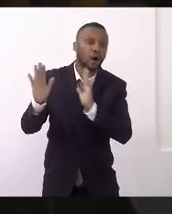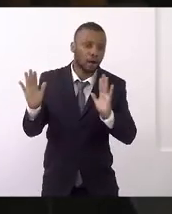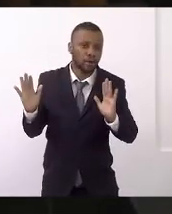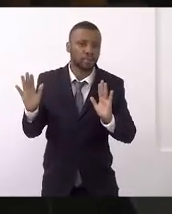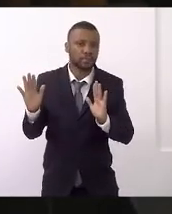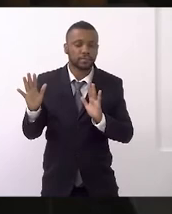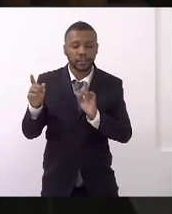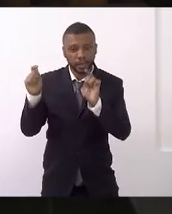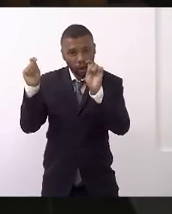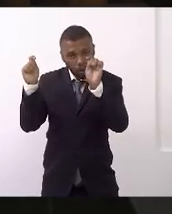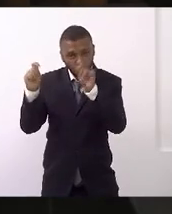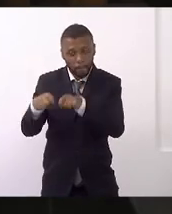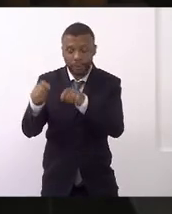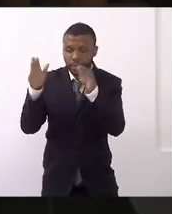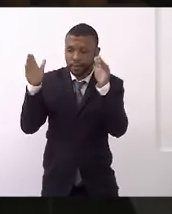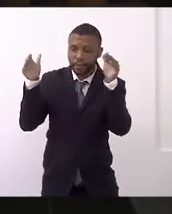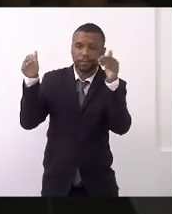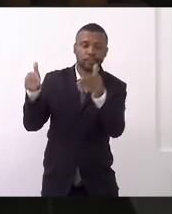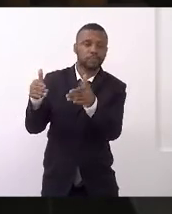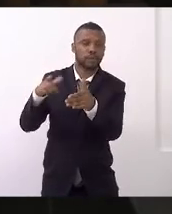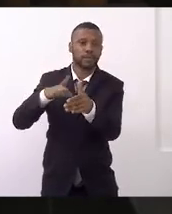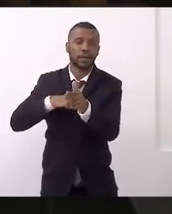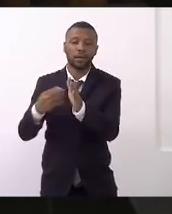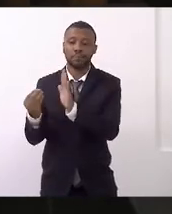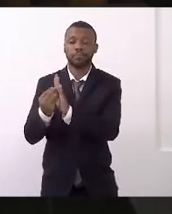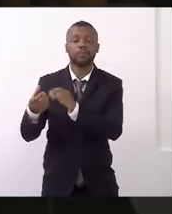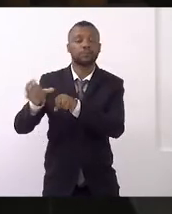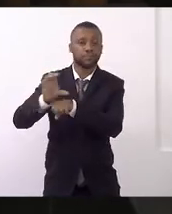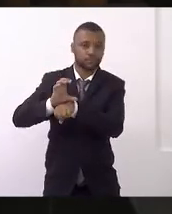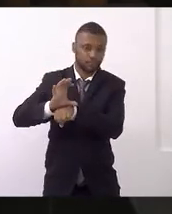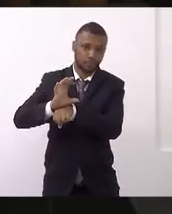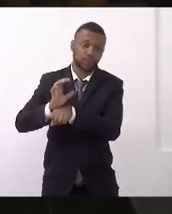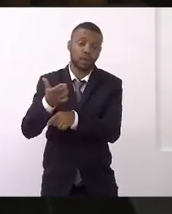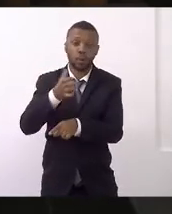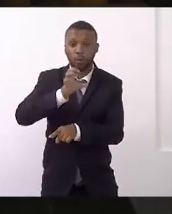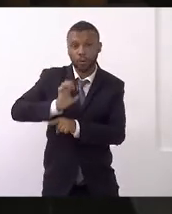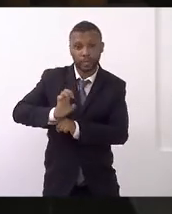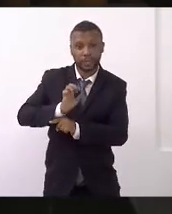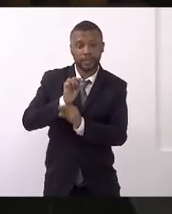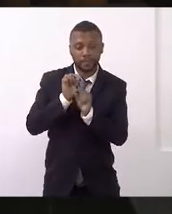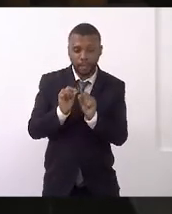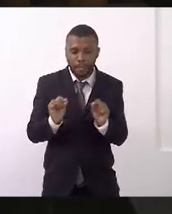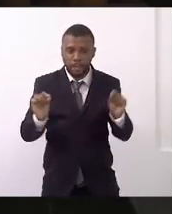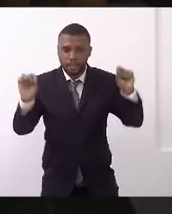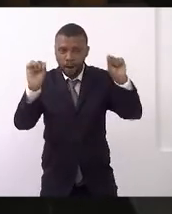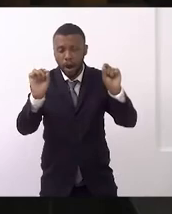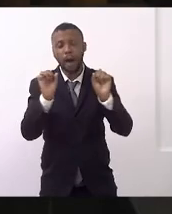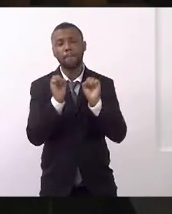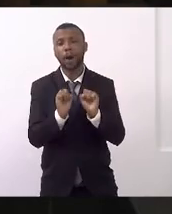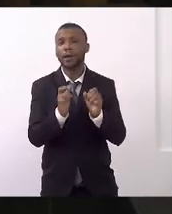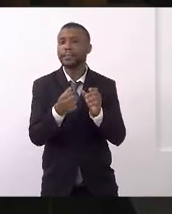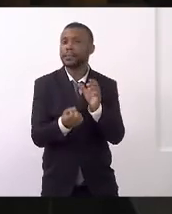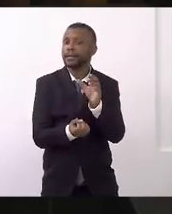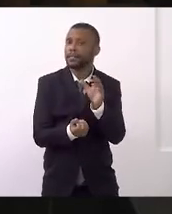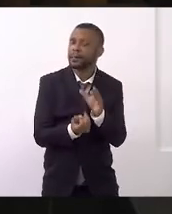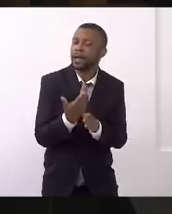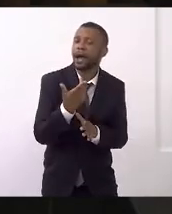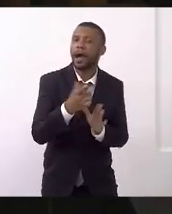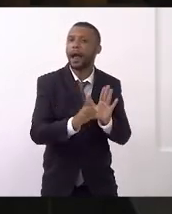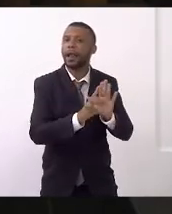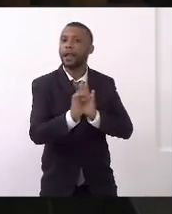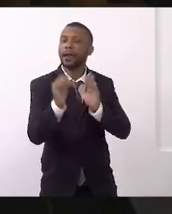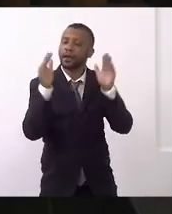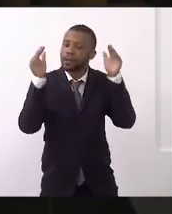dessa competência exclusiva que consta na Constituição, deveriam os estados poder legislar sobre processo também,